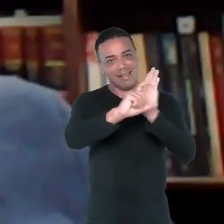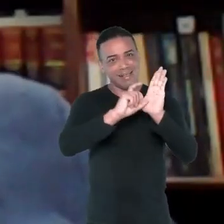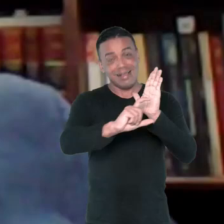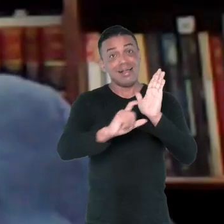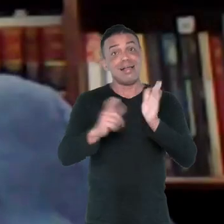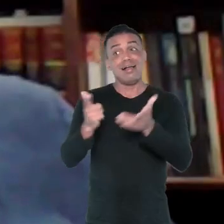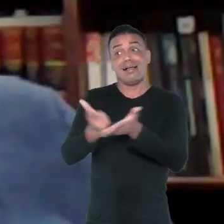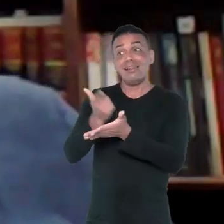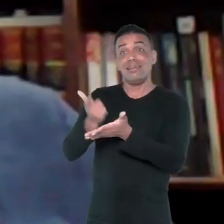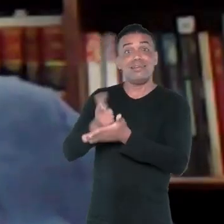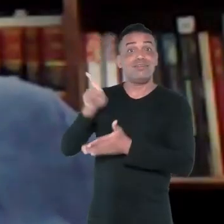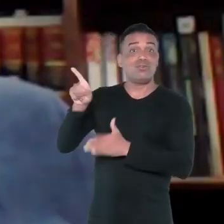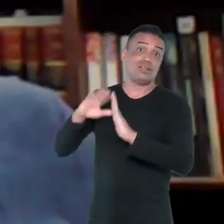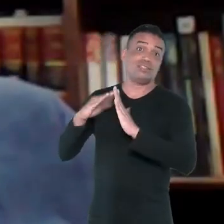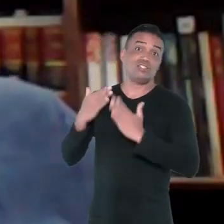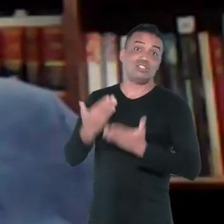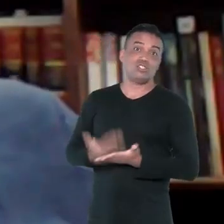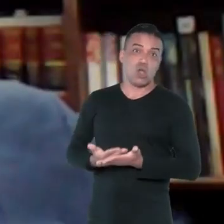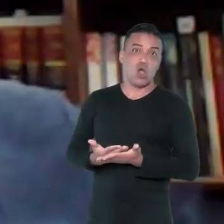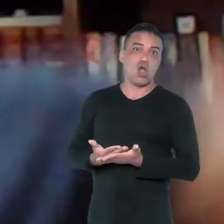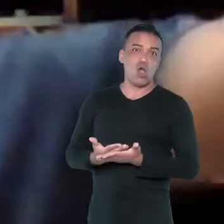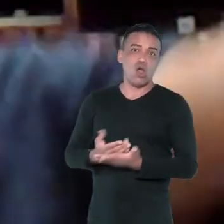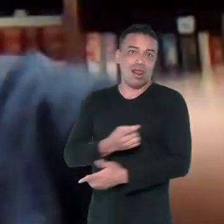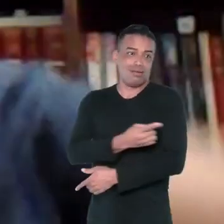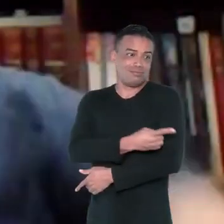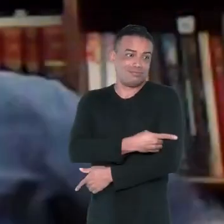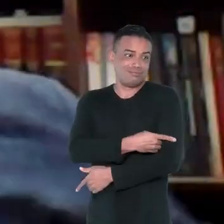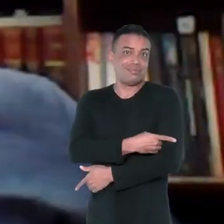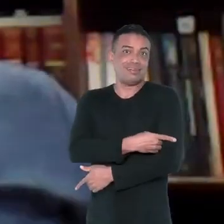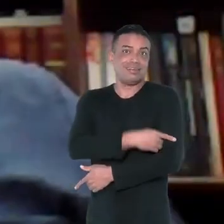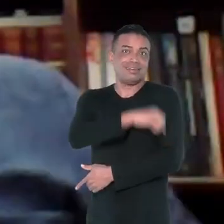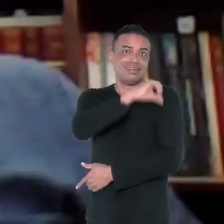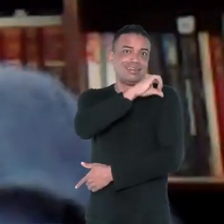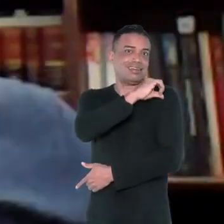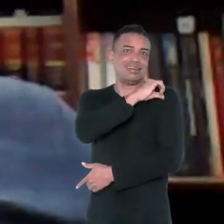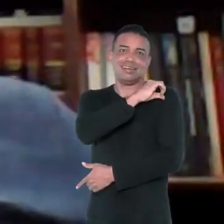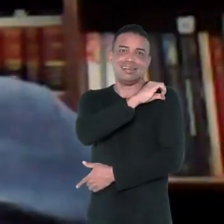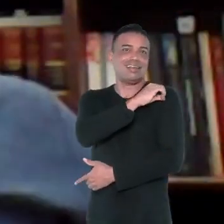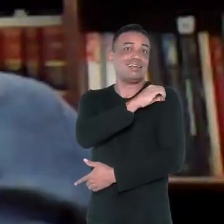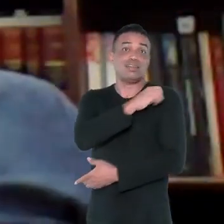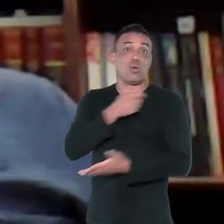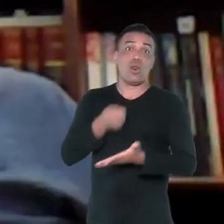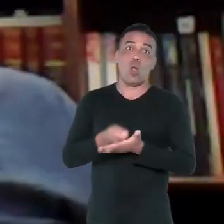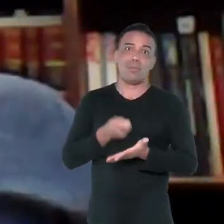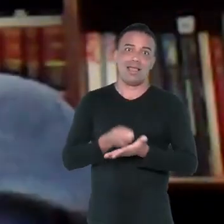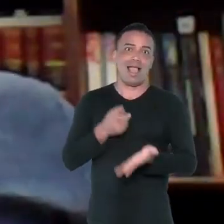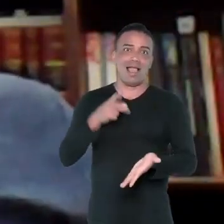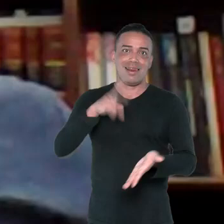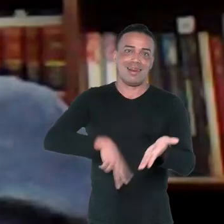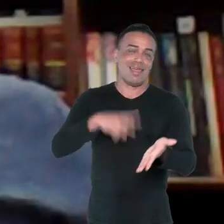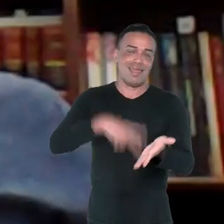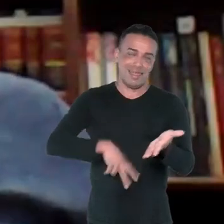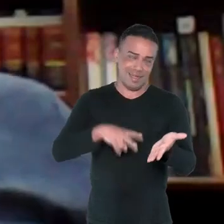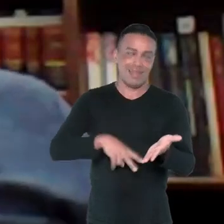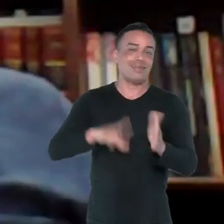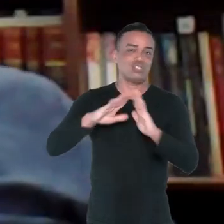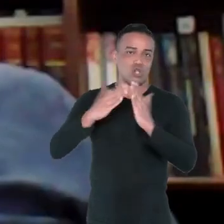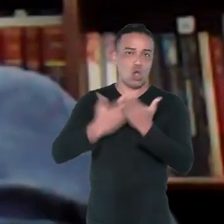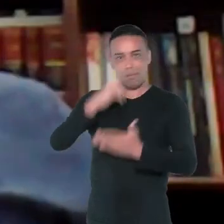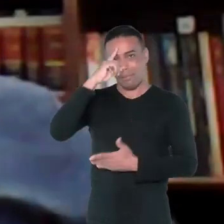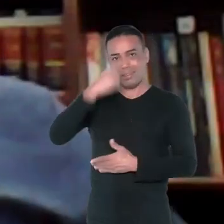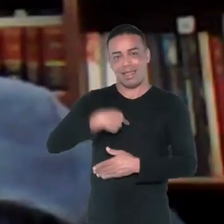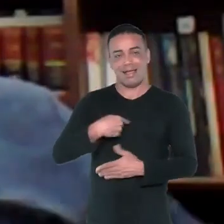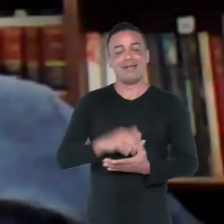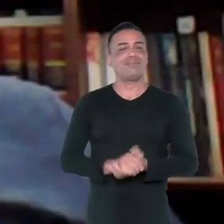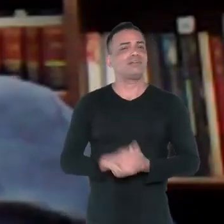livros que a escola, né, o ensino fundamental, livros infantis que eu era obrigado a ler. Foi com